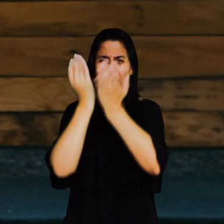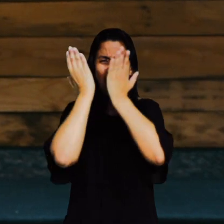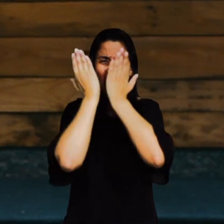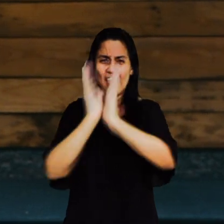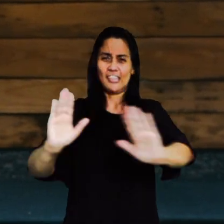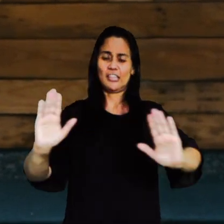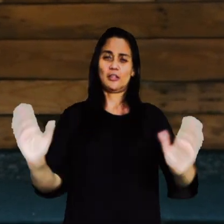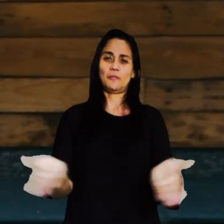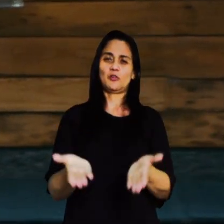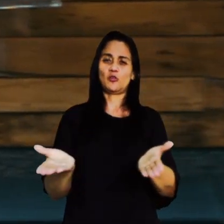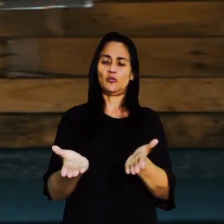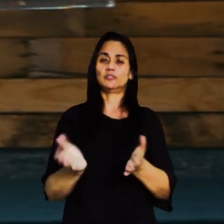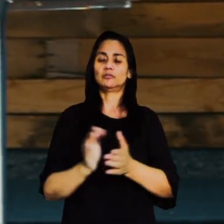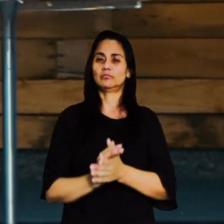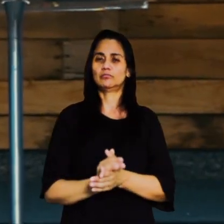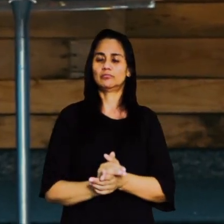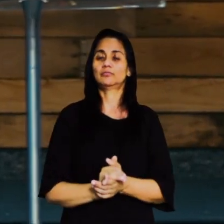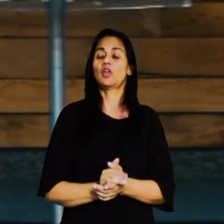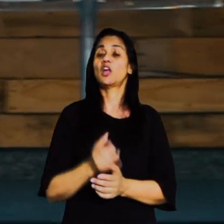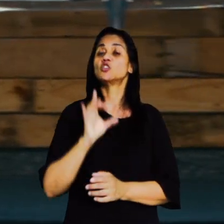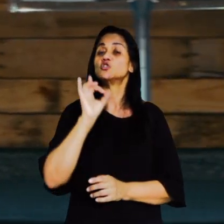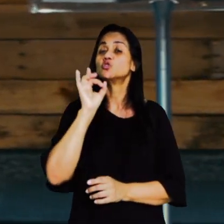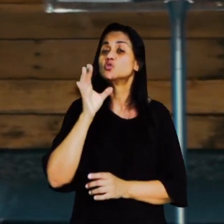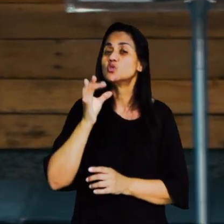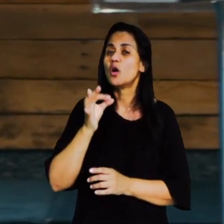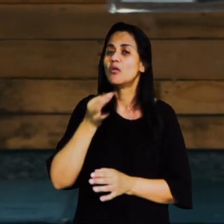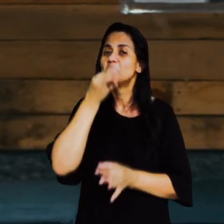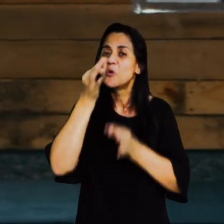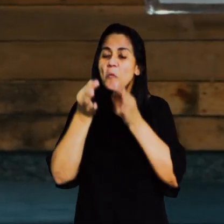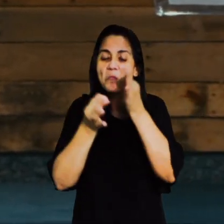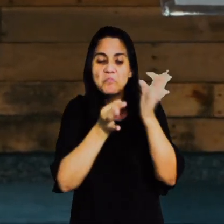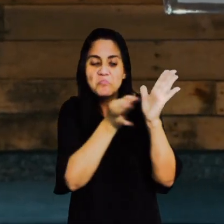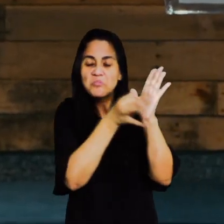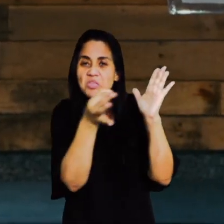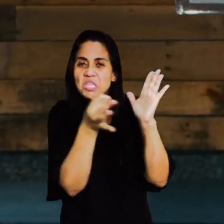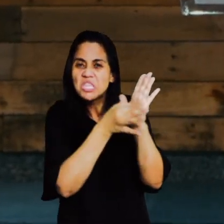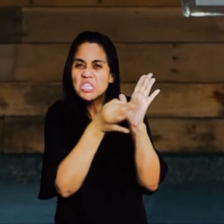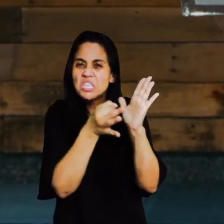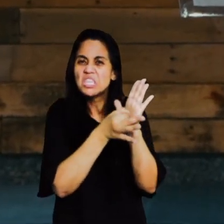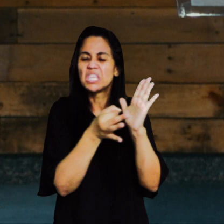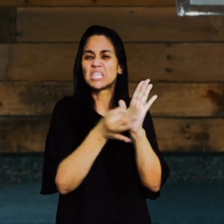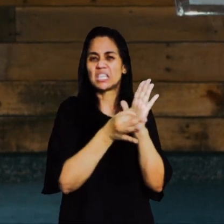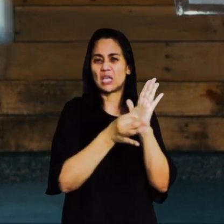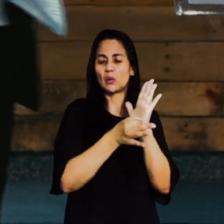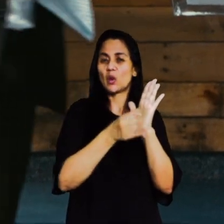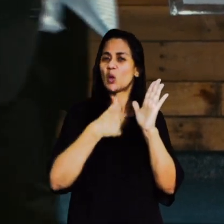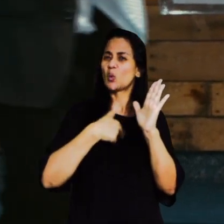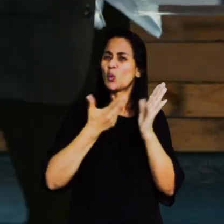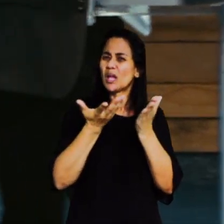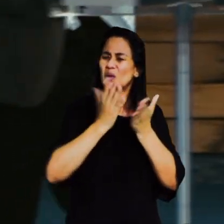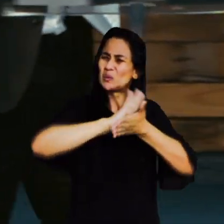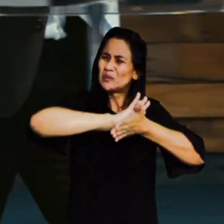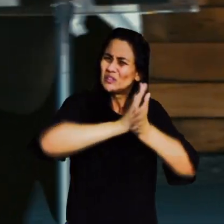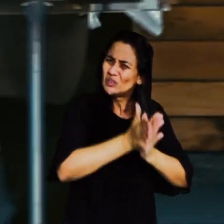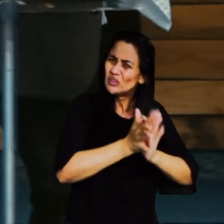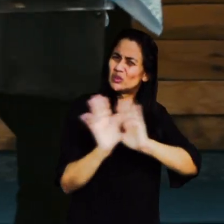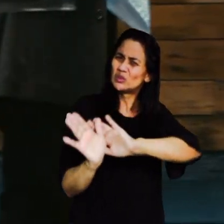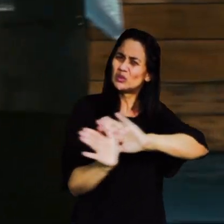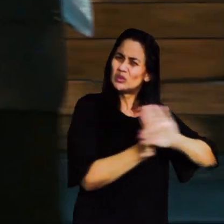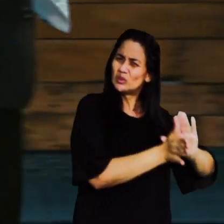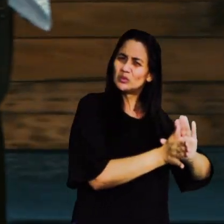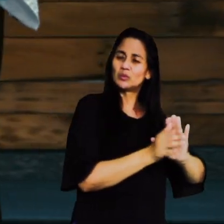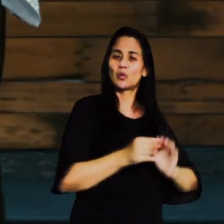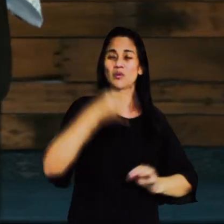Não com os críticos, porque eu falei antes que eu não estou aqui para acabar com ninguém. Eu estou aqui para estimular, então eu quero te estimular a ser cheio do Espírito Santo e